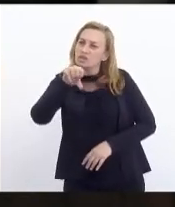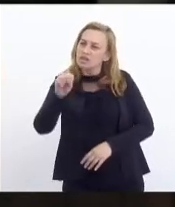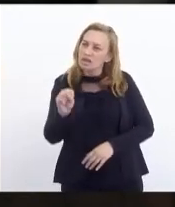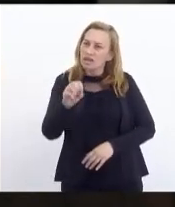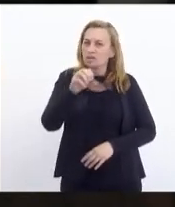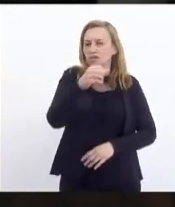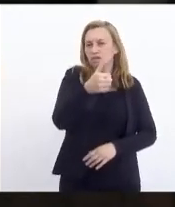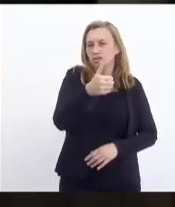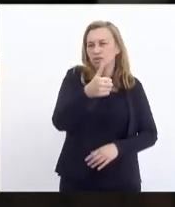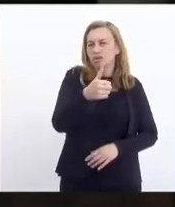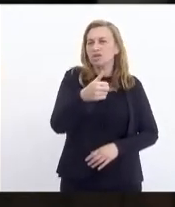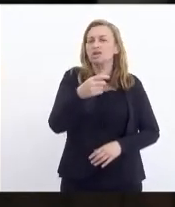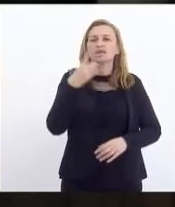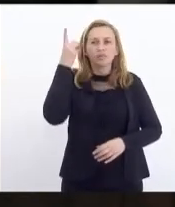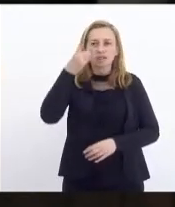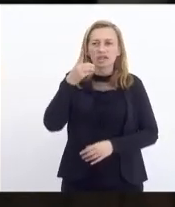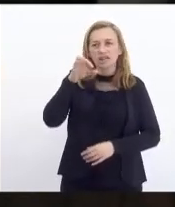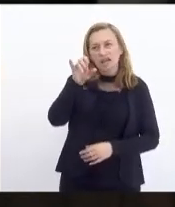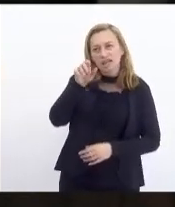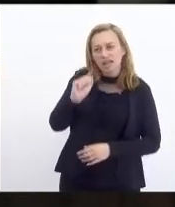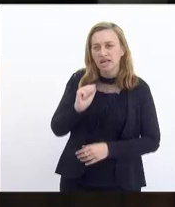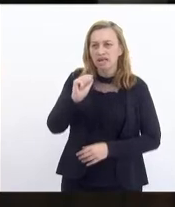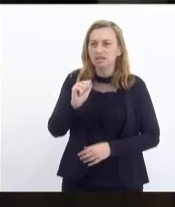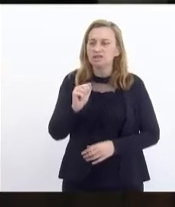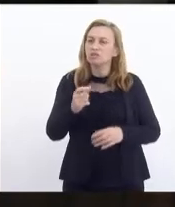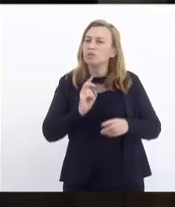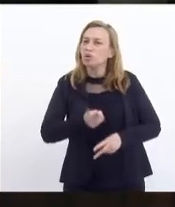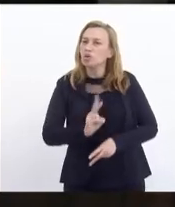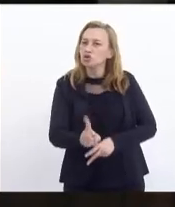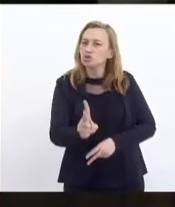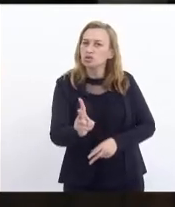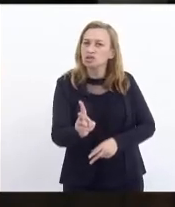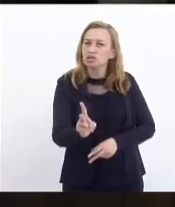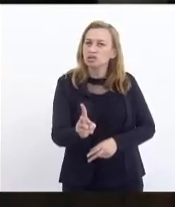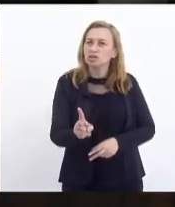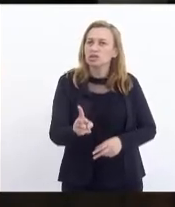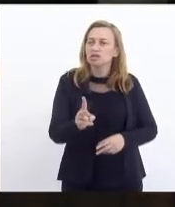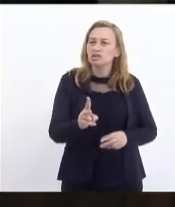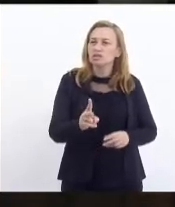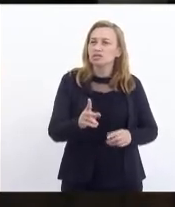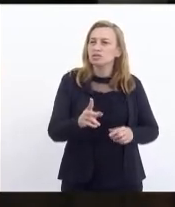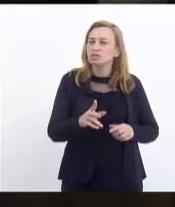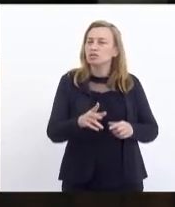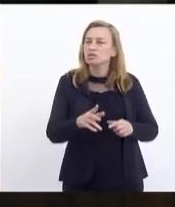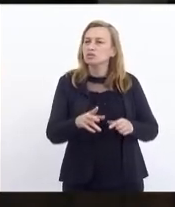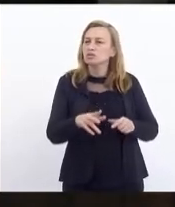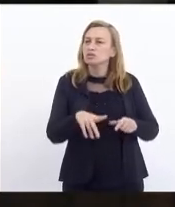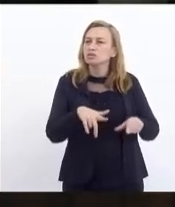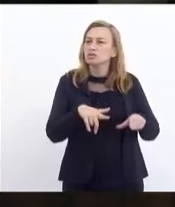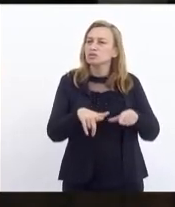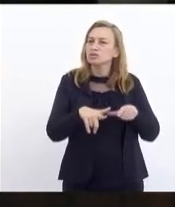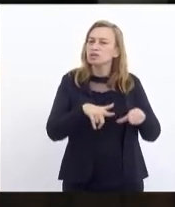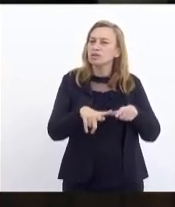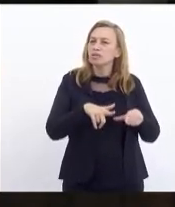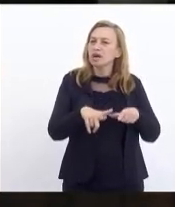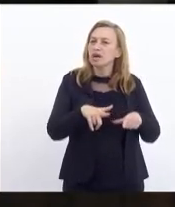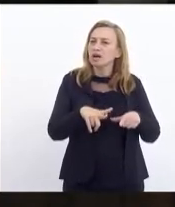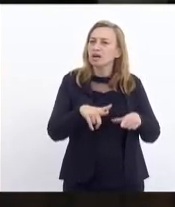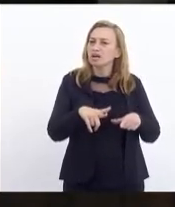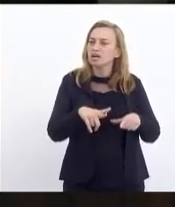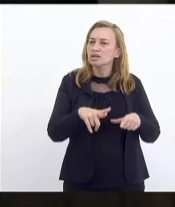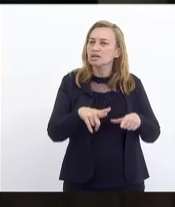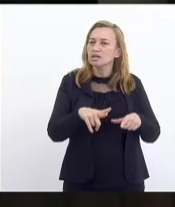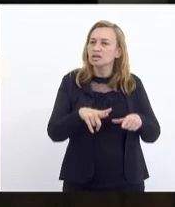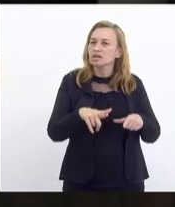150-2019, de autoria do deputado Márcio Canella, que dispõe sobre a continuidade da prestação de serviços essenciais aos